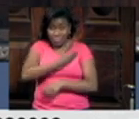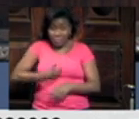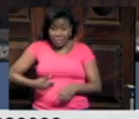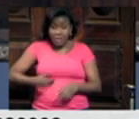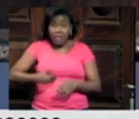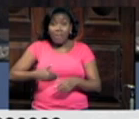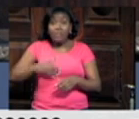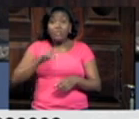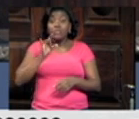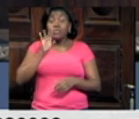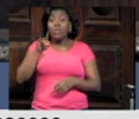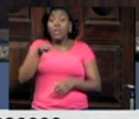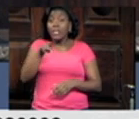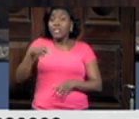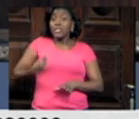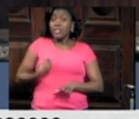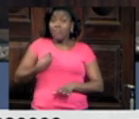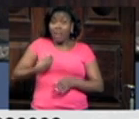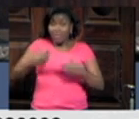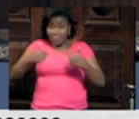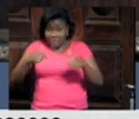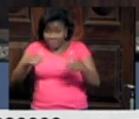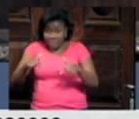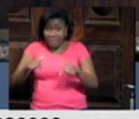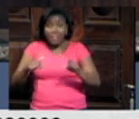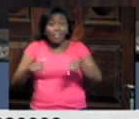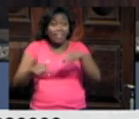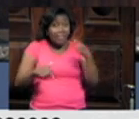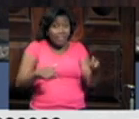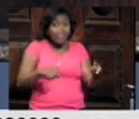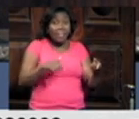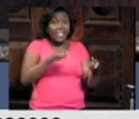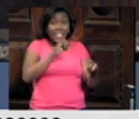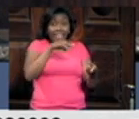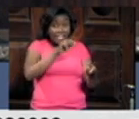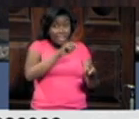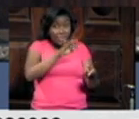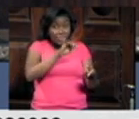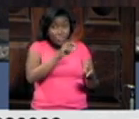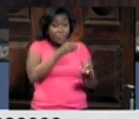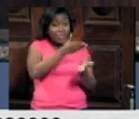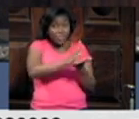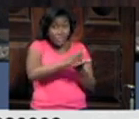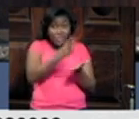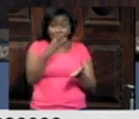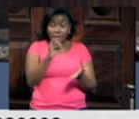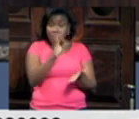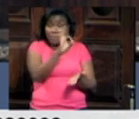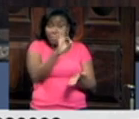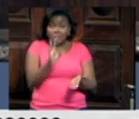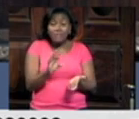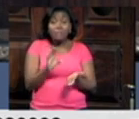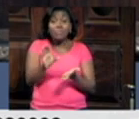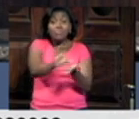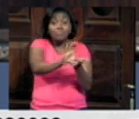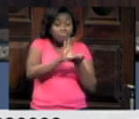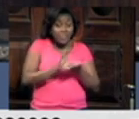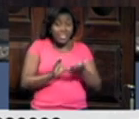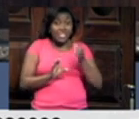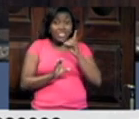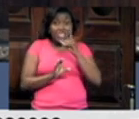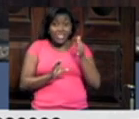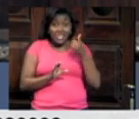apenas aqueles que estão na ativa. Os inativos e o restante dos 30% receberão no dia